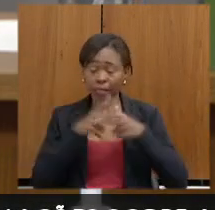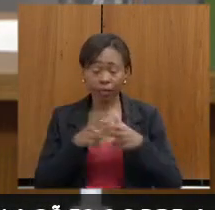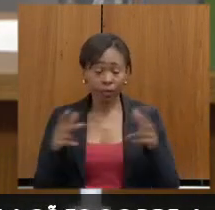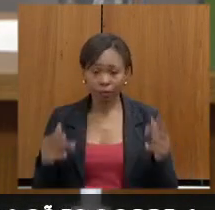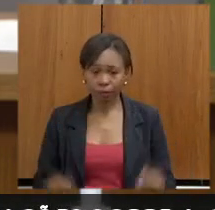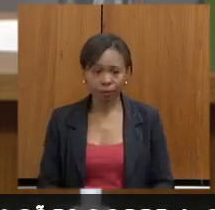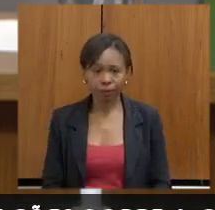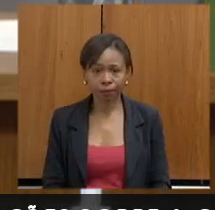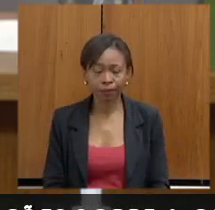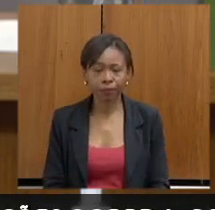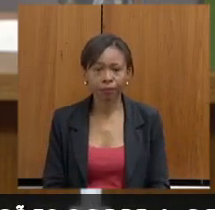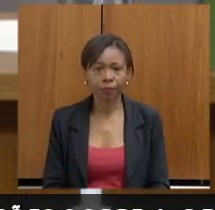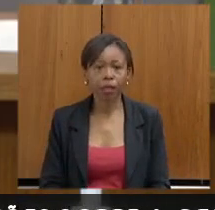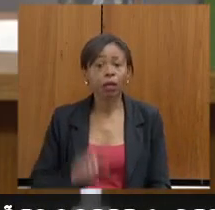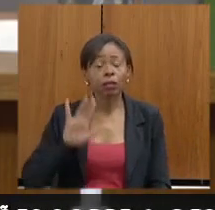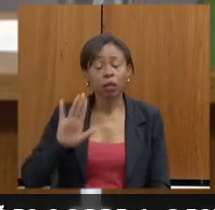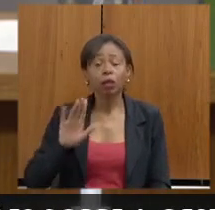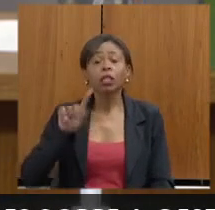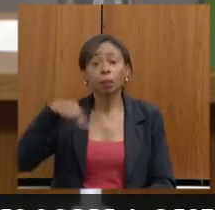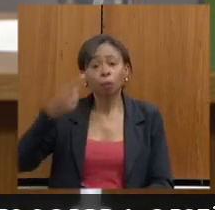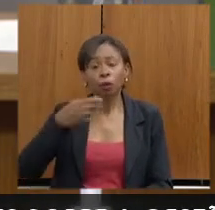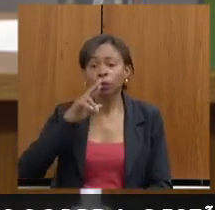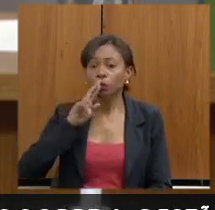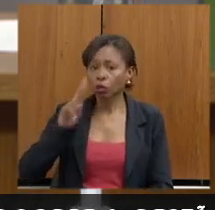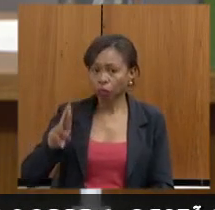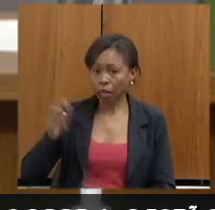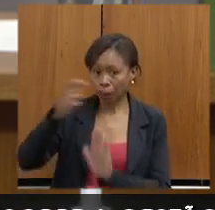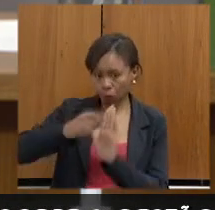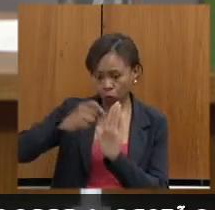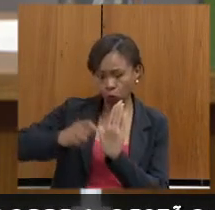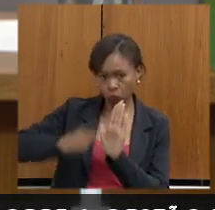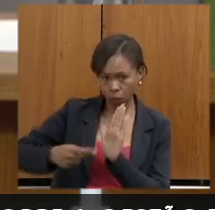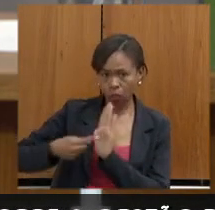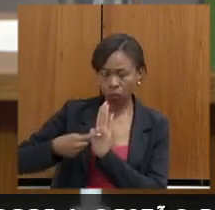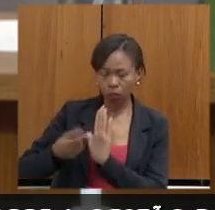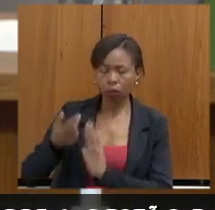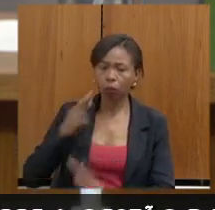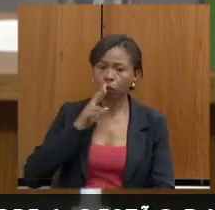mas eu posso responder depois por escrito para o senhor lá é